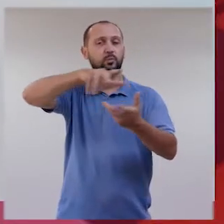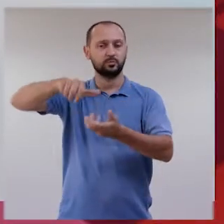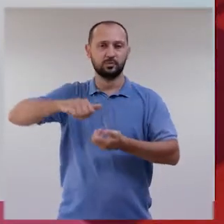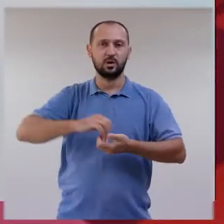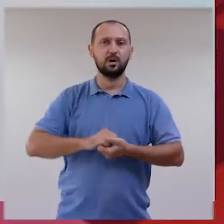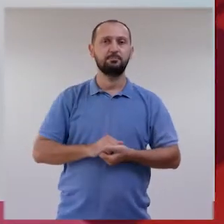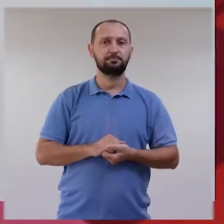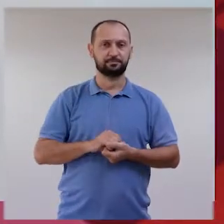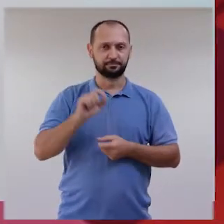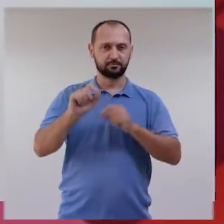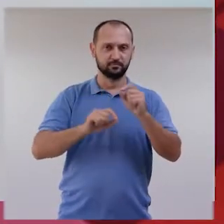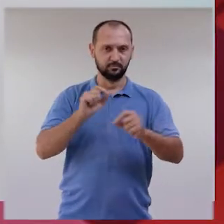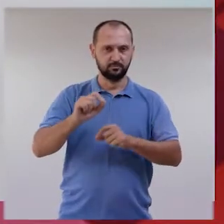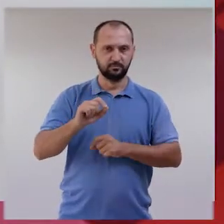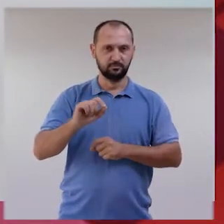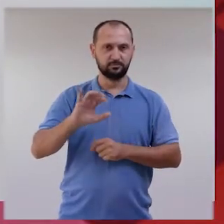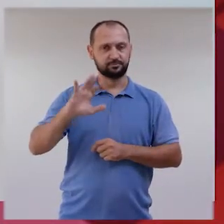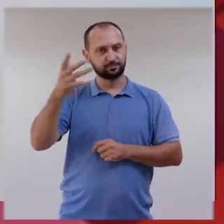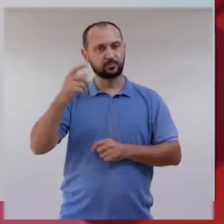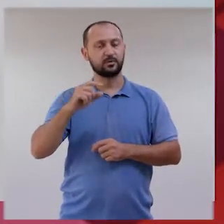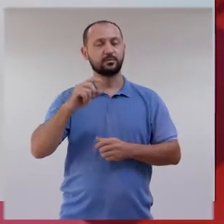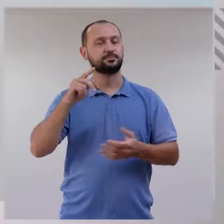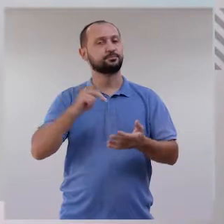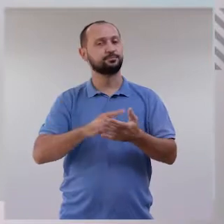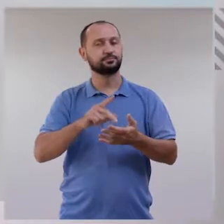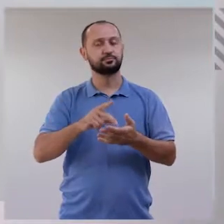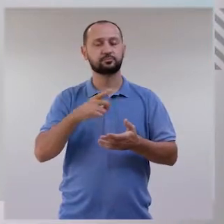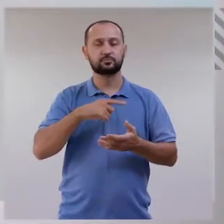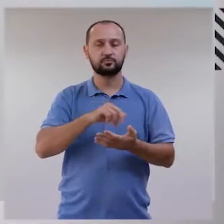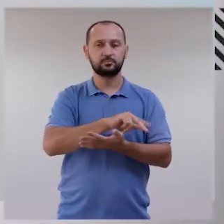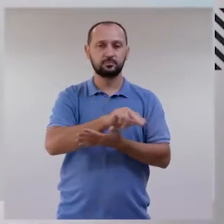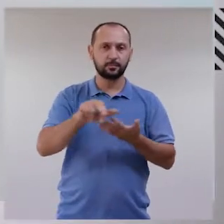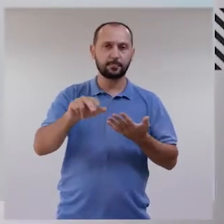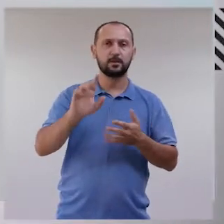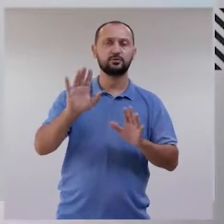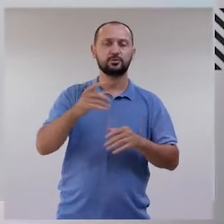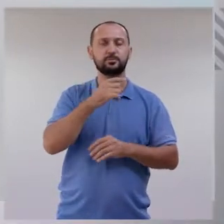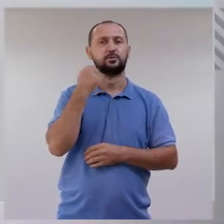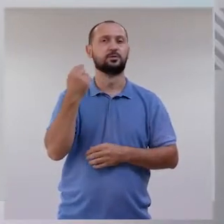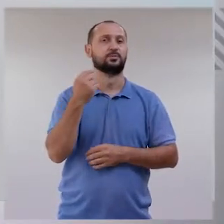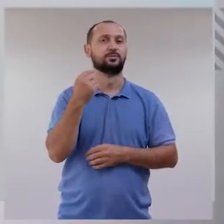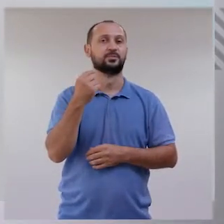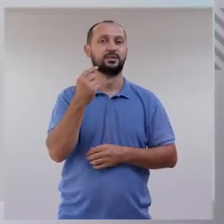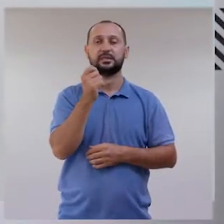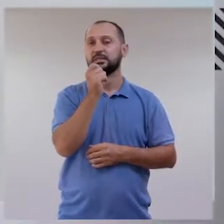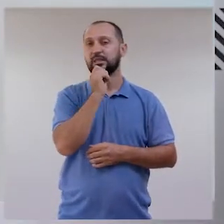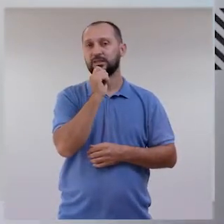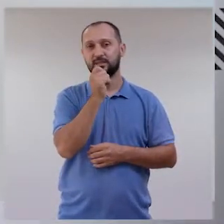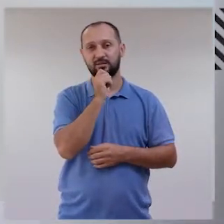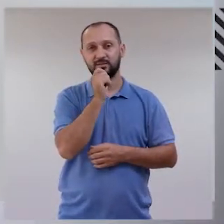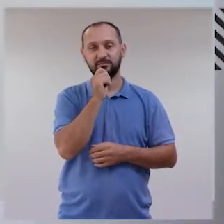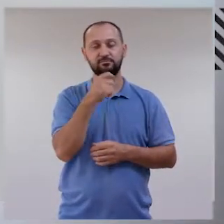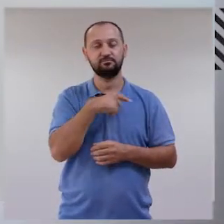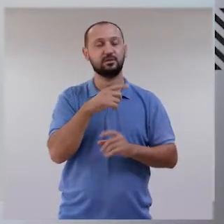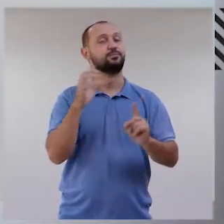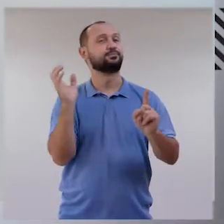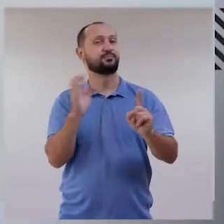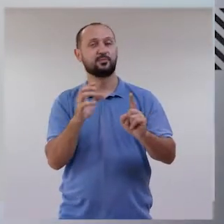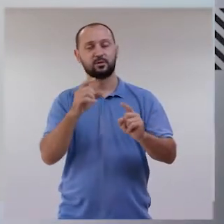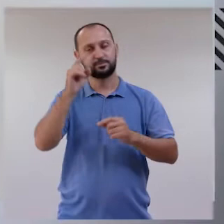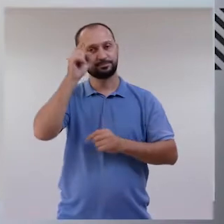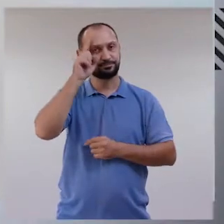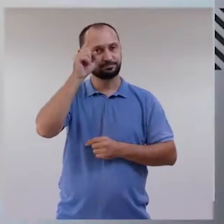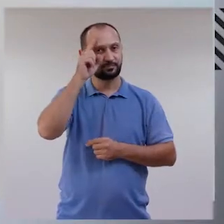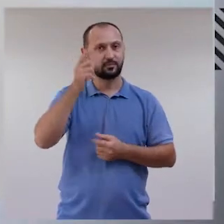né? O que acontece é que nós também, com certeza, teve várias pessoas que foram a óbito e ainda, né,